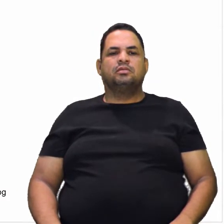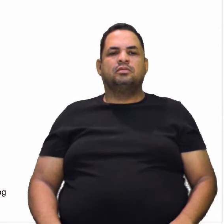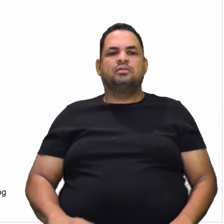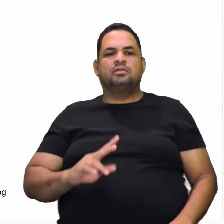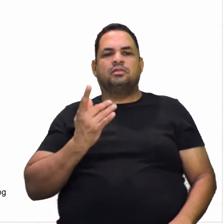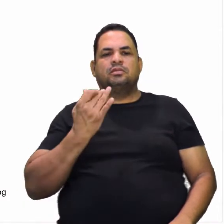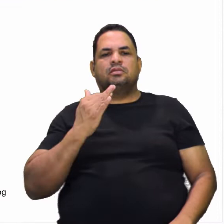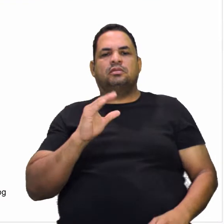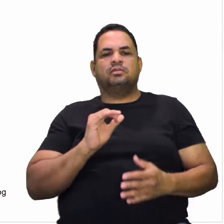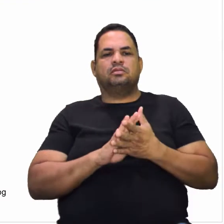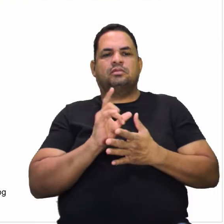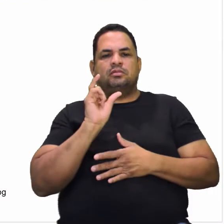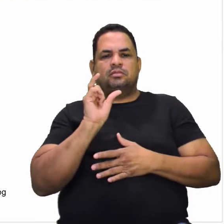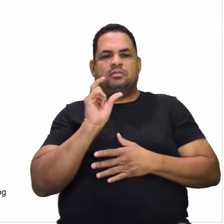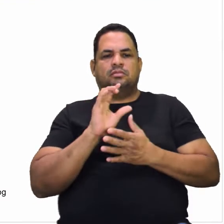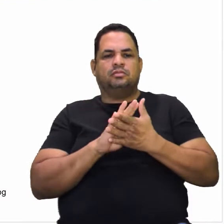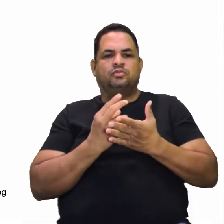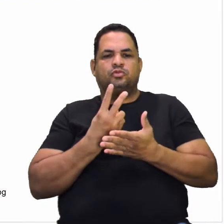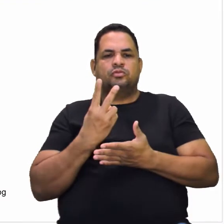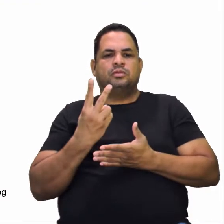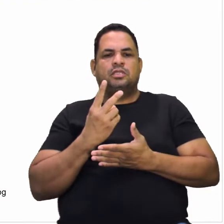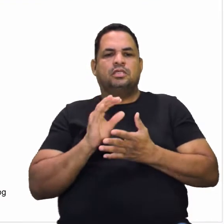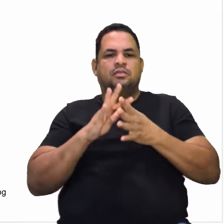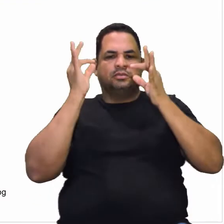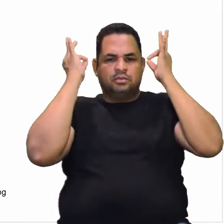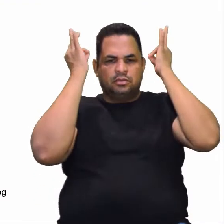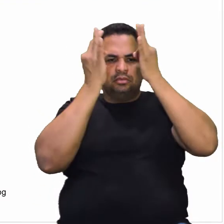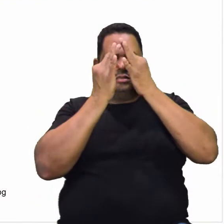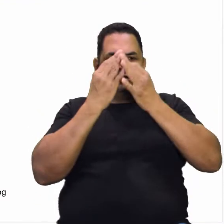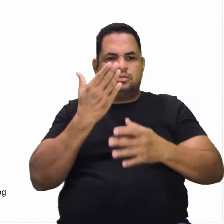Hieróglifo é um termo originário de duas palavras gregas.